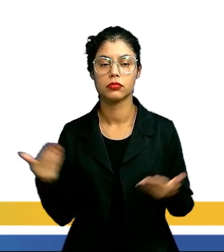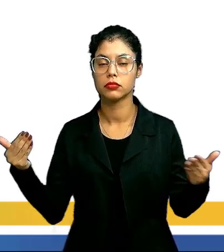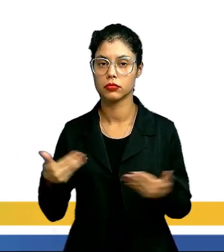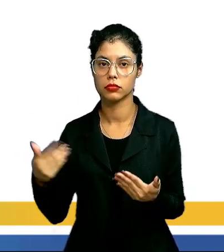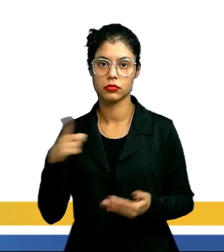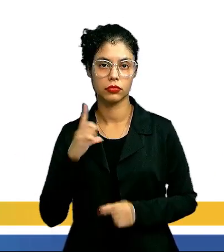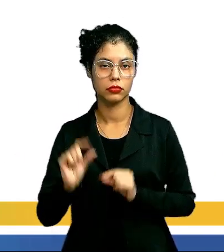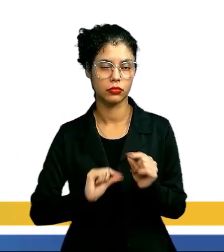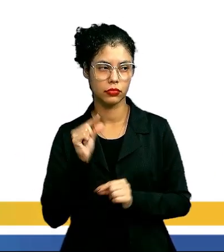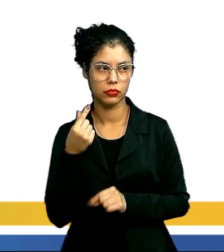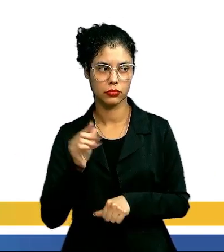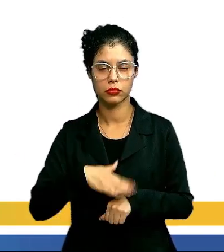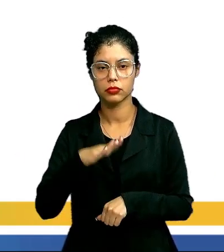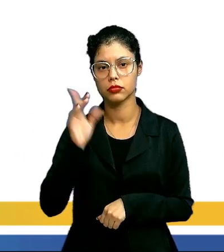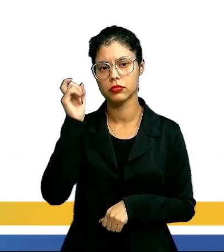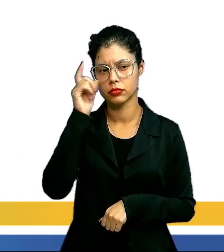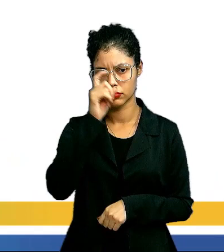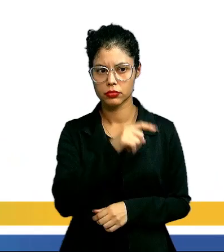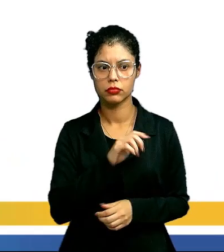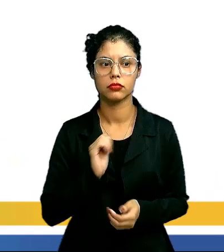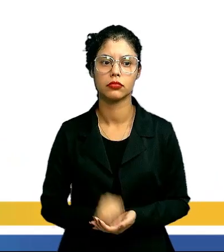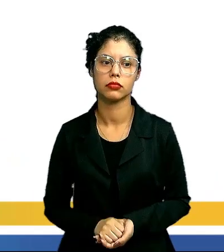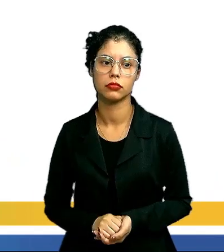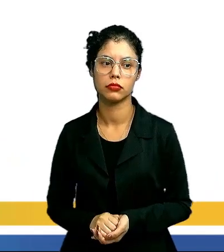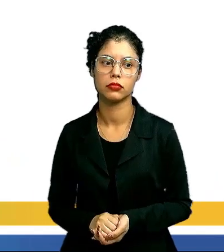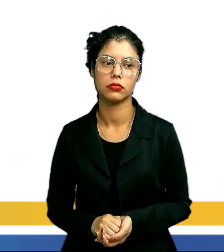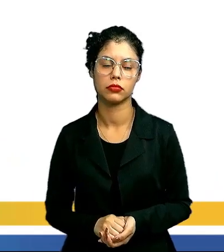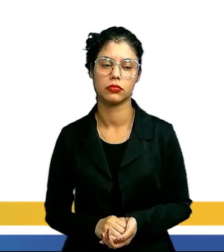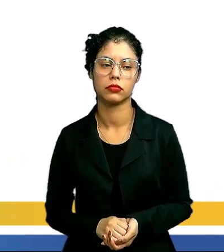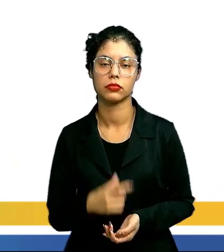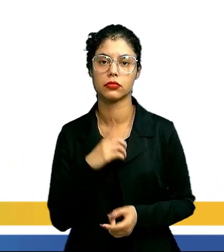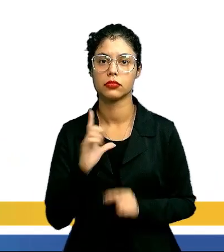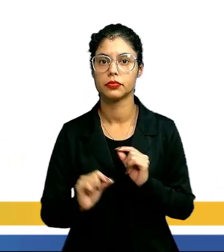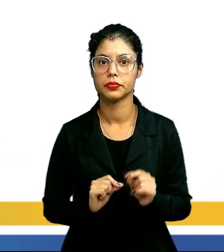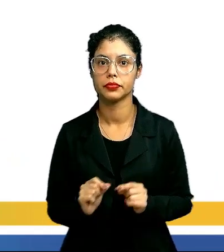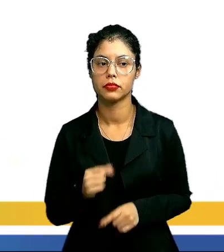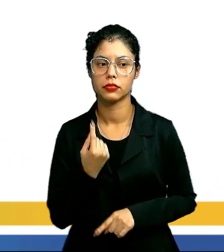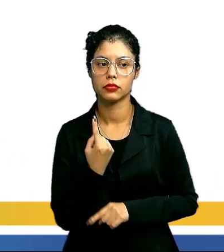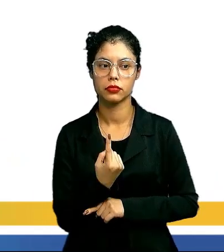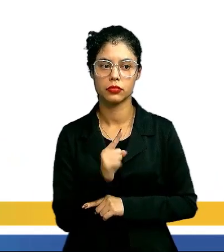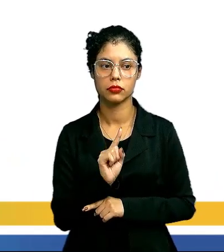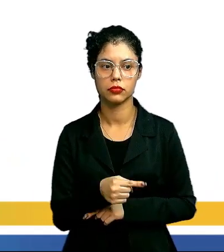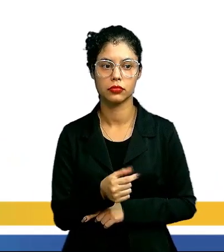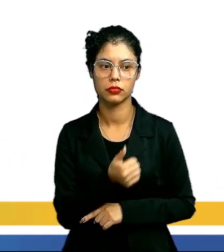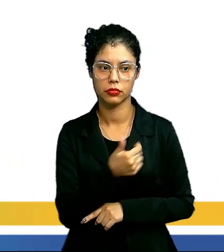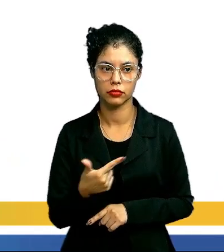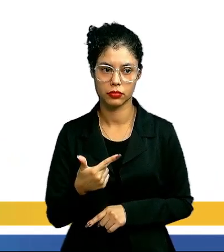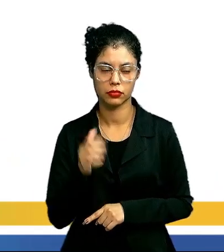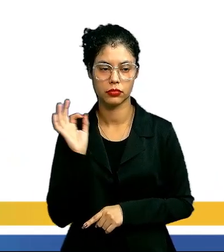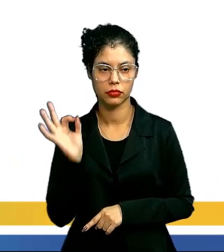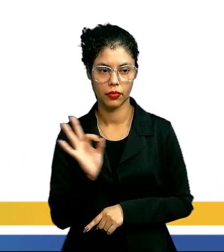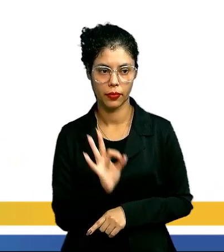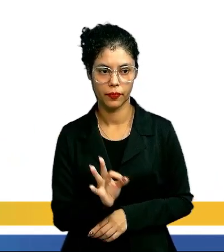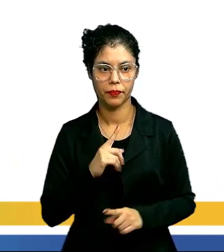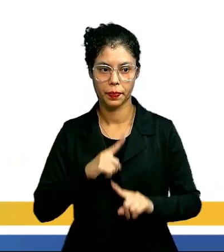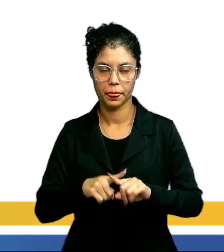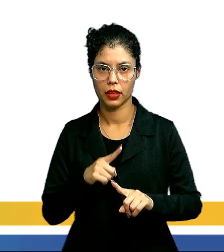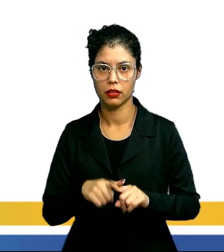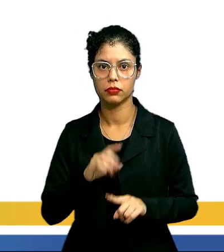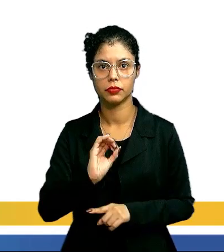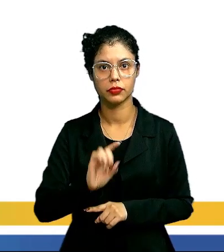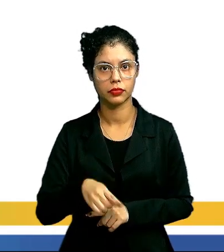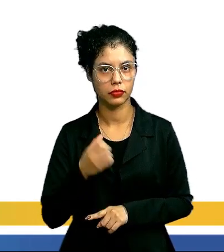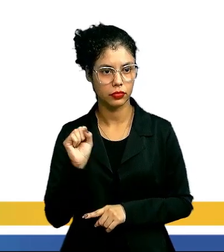nós temos um pouquinho mais complicado nós temos aí os 12% agora